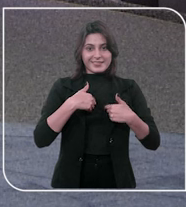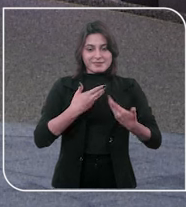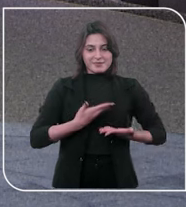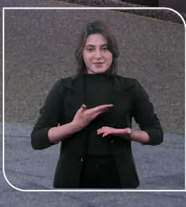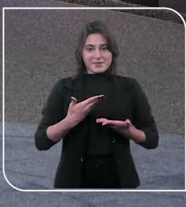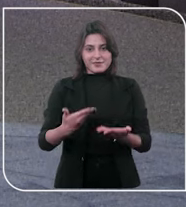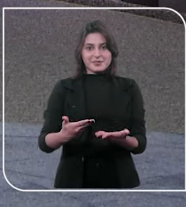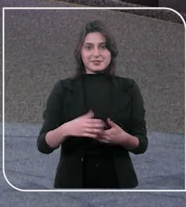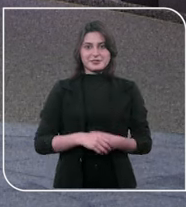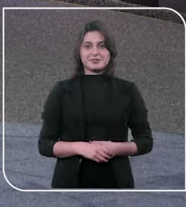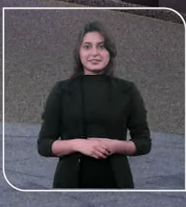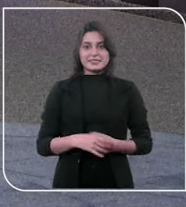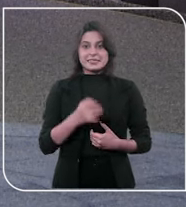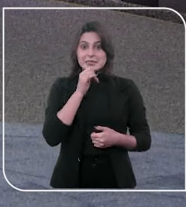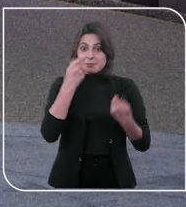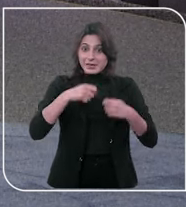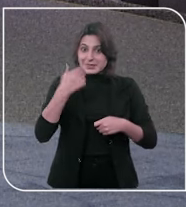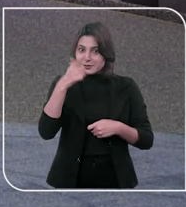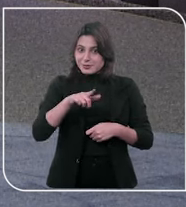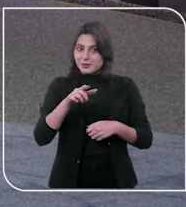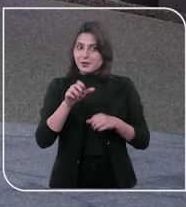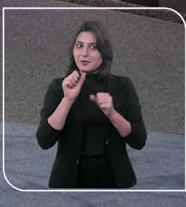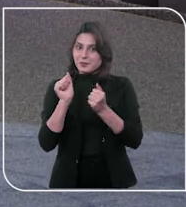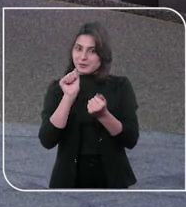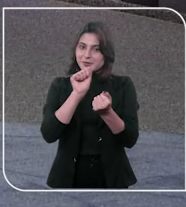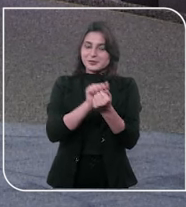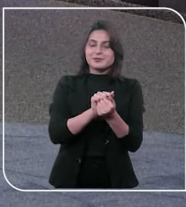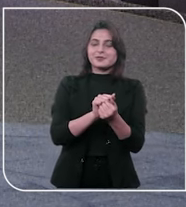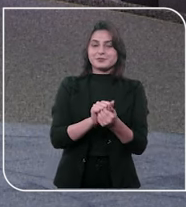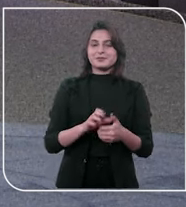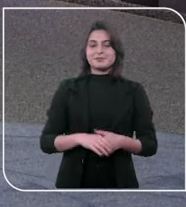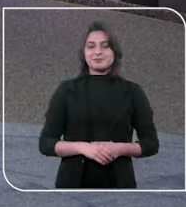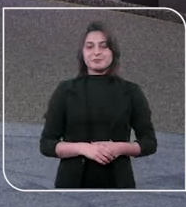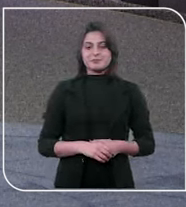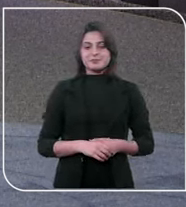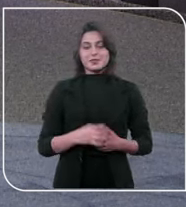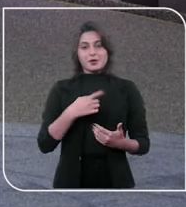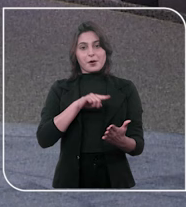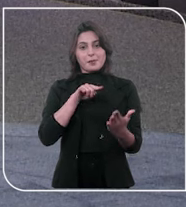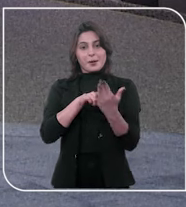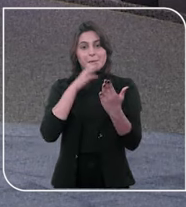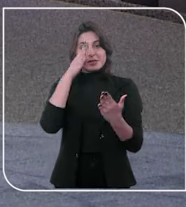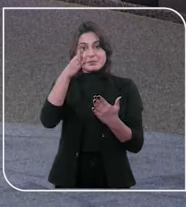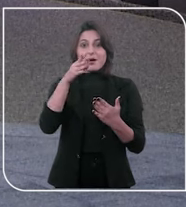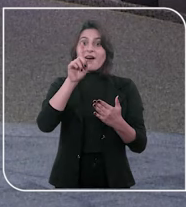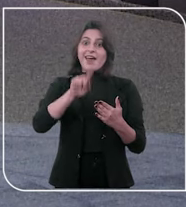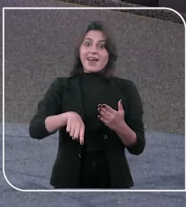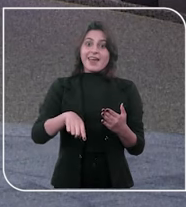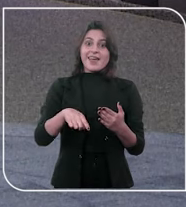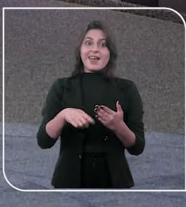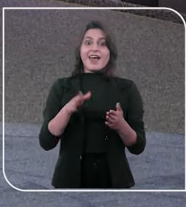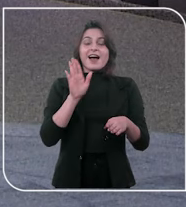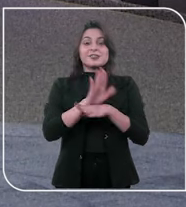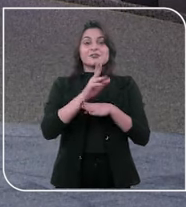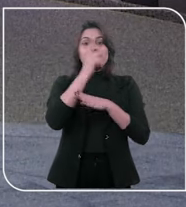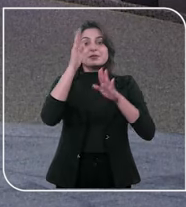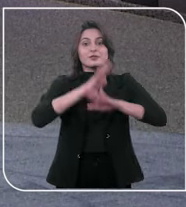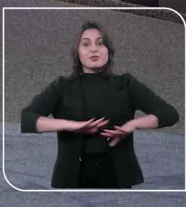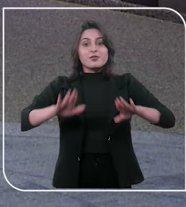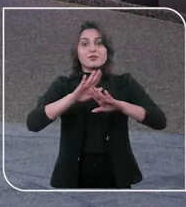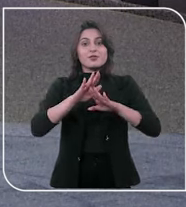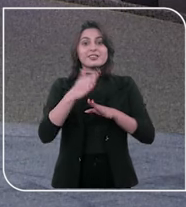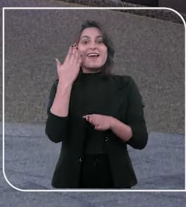nosso principal objetivo, fazer todo mundo entender direito. Mais uma vez, muitíssimo obrigada pela participação de